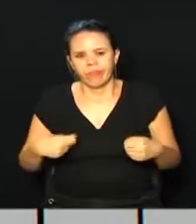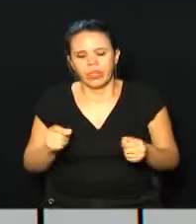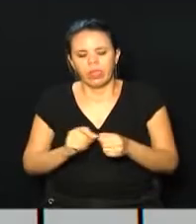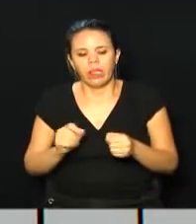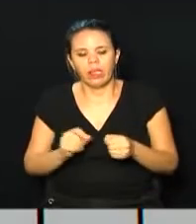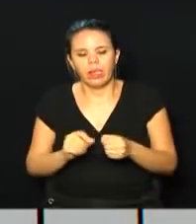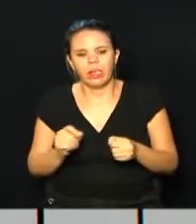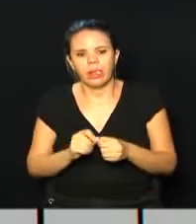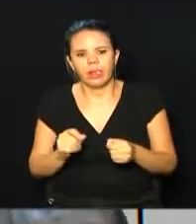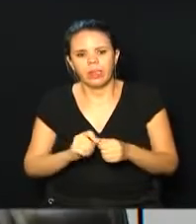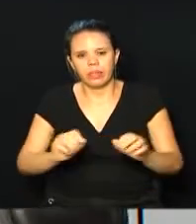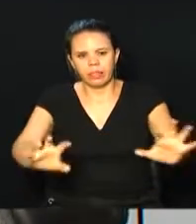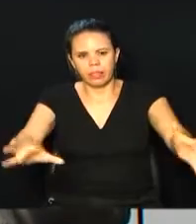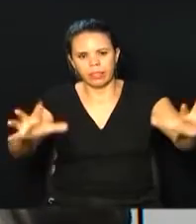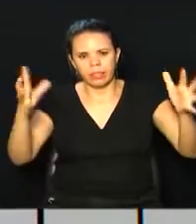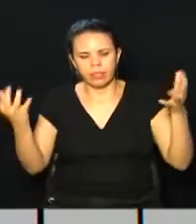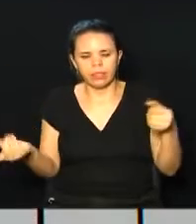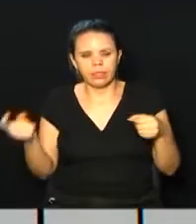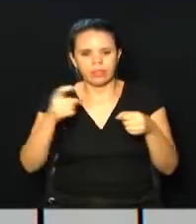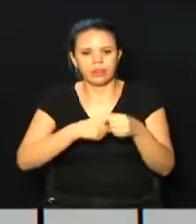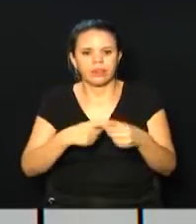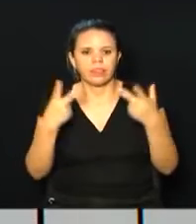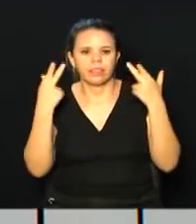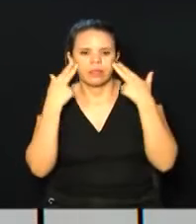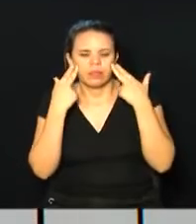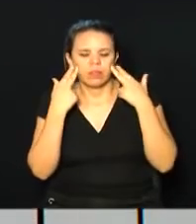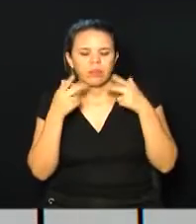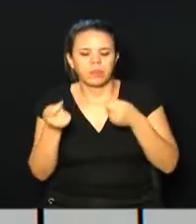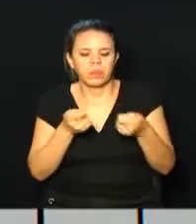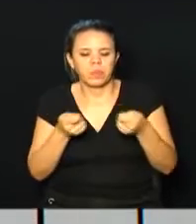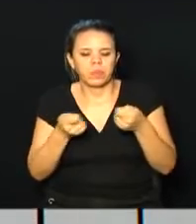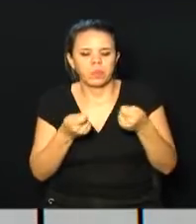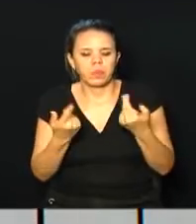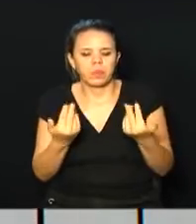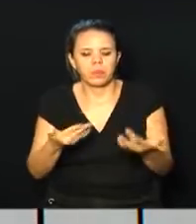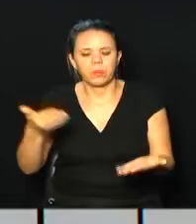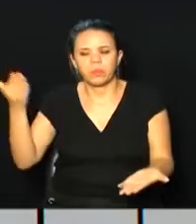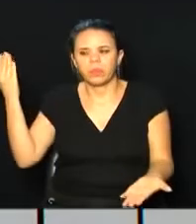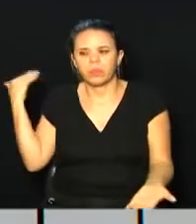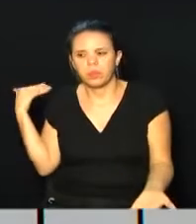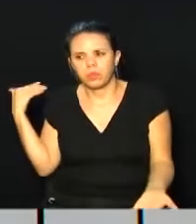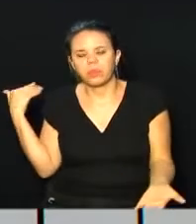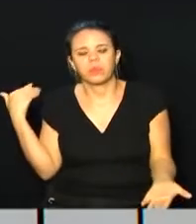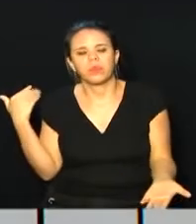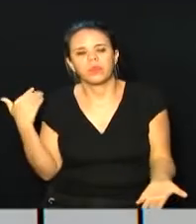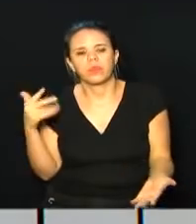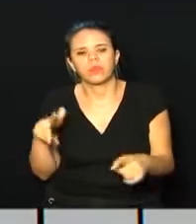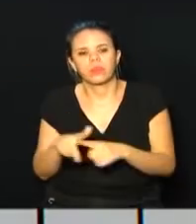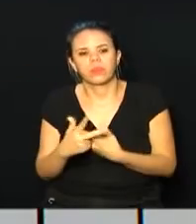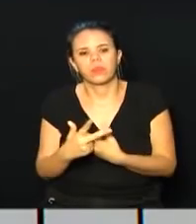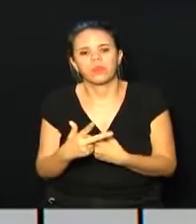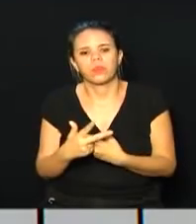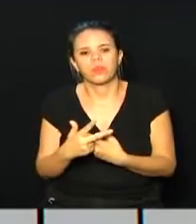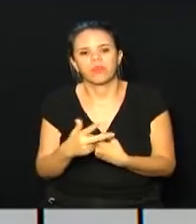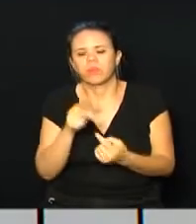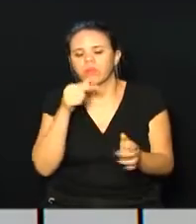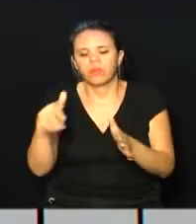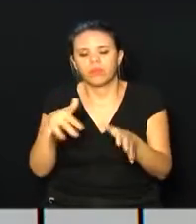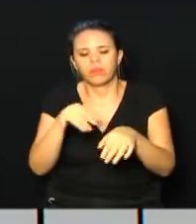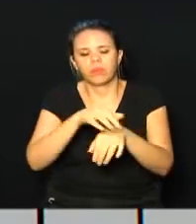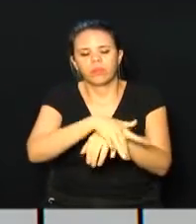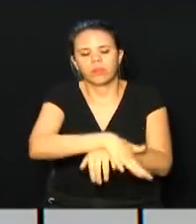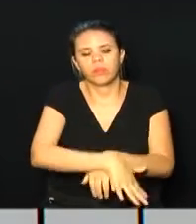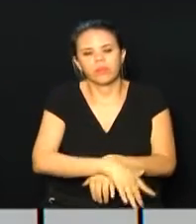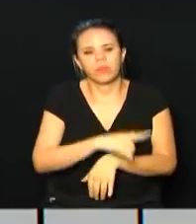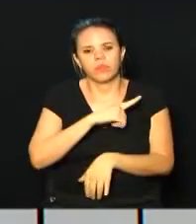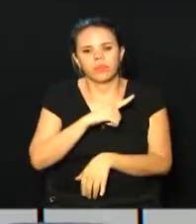a natureza voltasse a chover como no passado. Nós precisamos recuperar o nosso Cantareira, nós precisamos